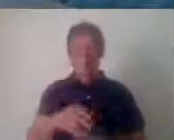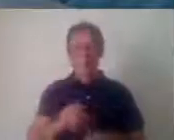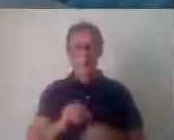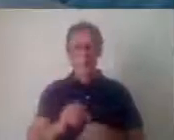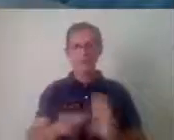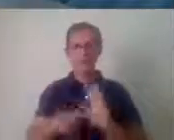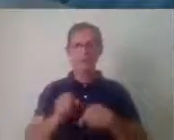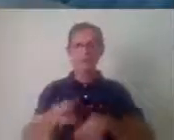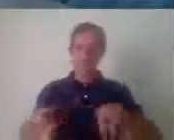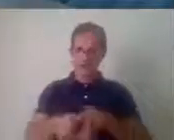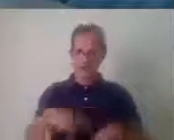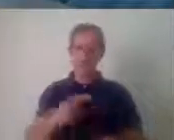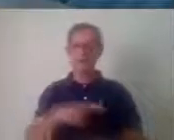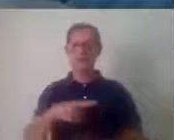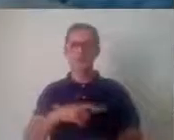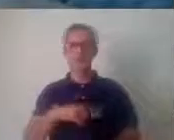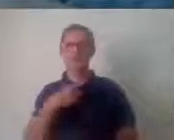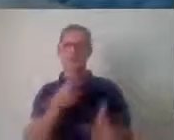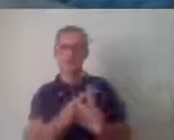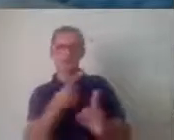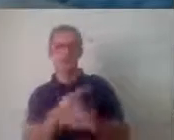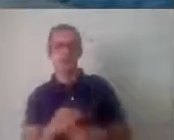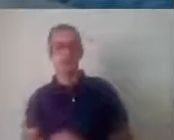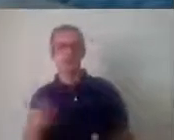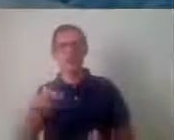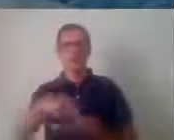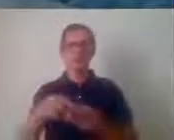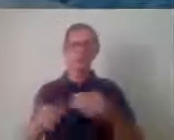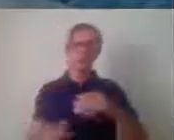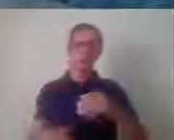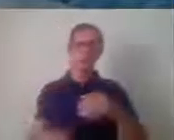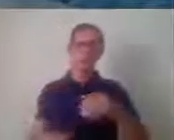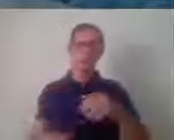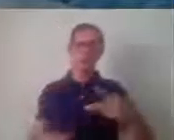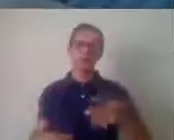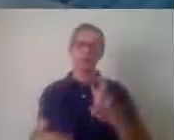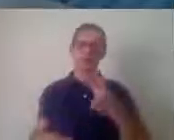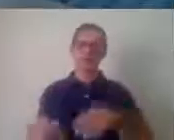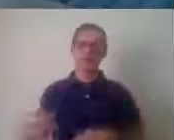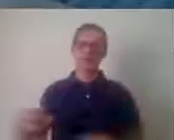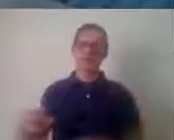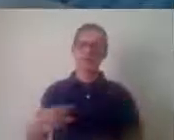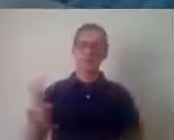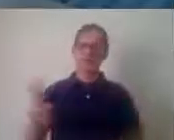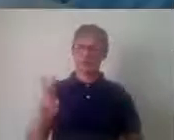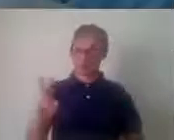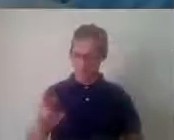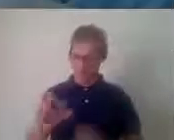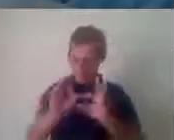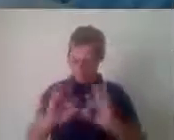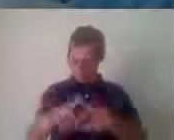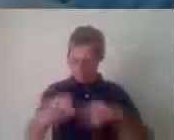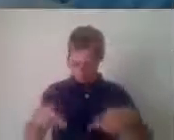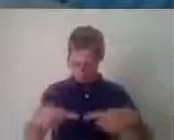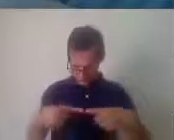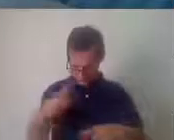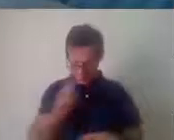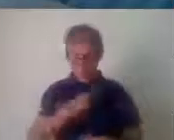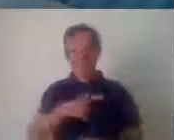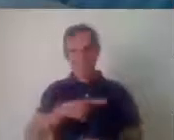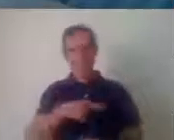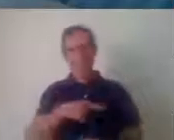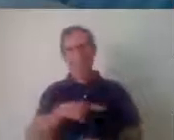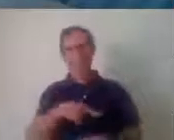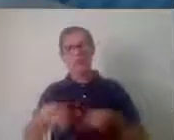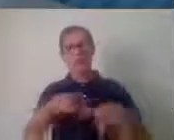otimização, que é quando a gente vai aí encontrar o ponto de máximo ou o ponto de mínimo de uma determinada região que nós estamos trabalhando